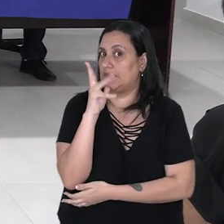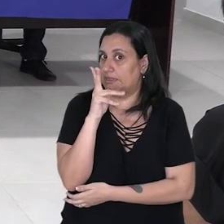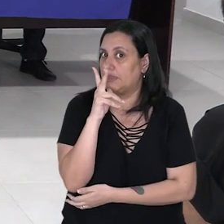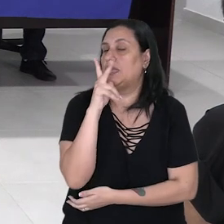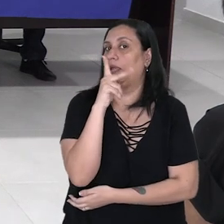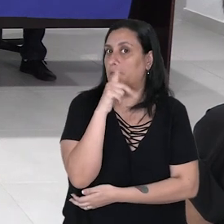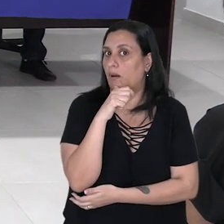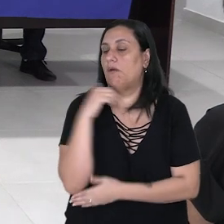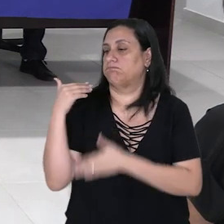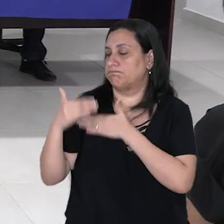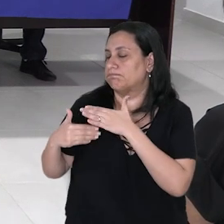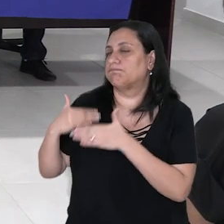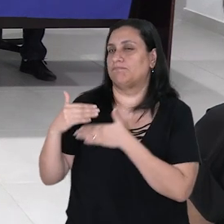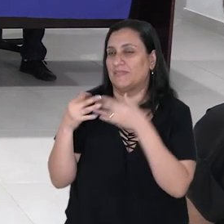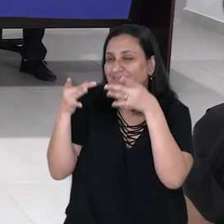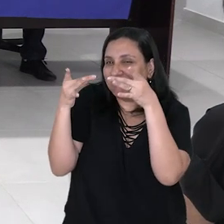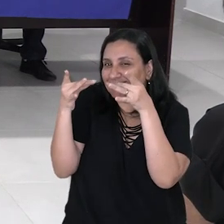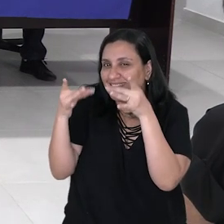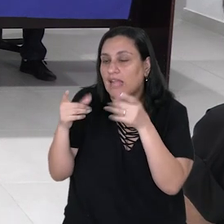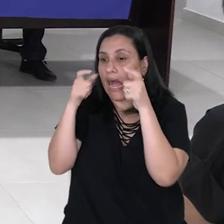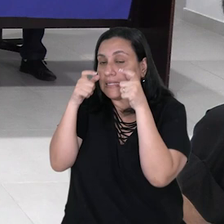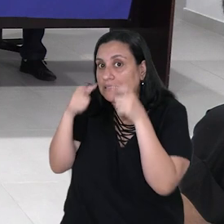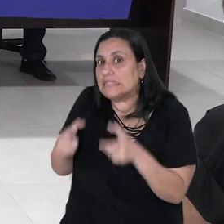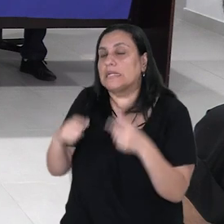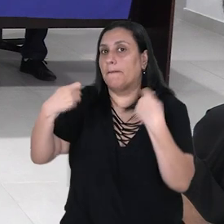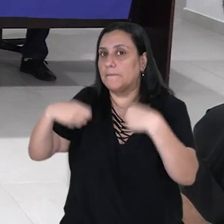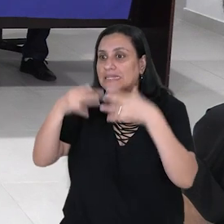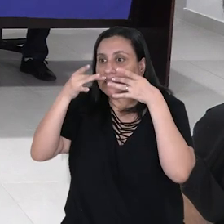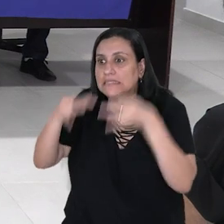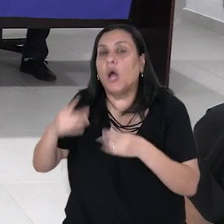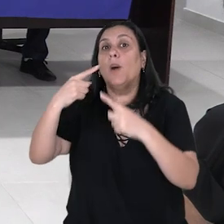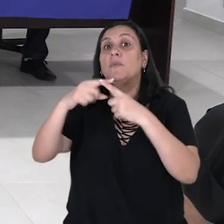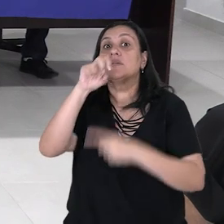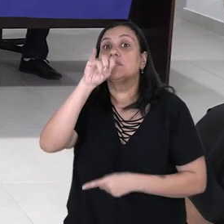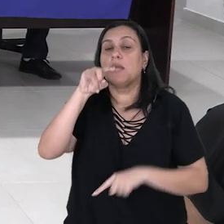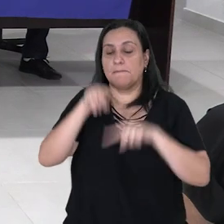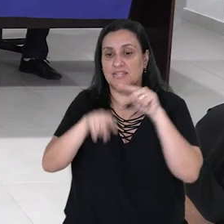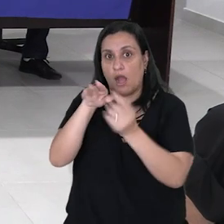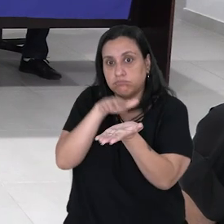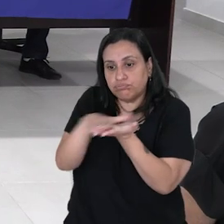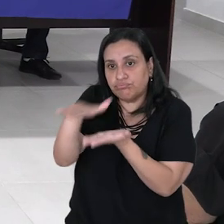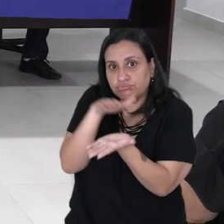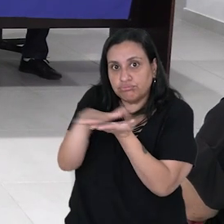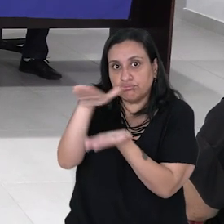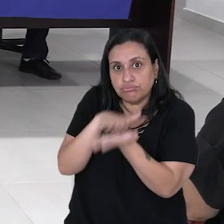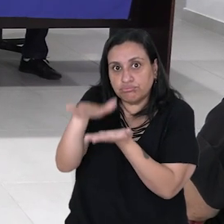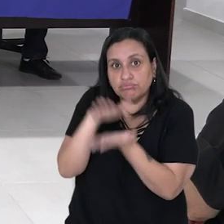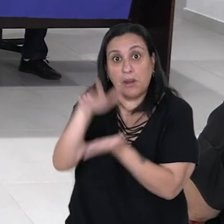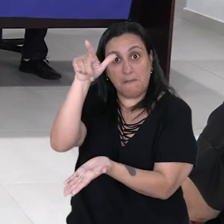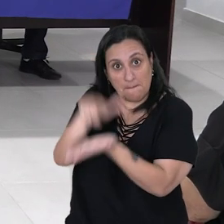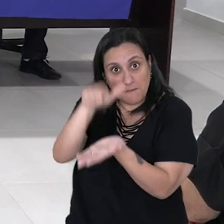ser processo bem feito com bastante atenção para quando o material for impresso em